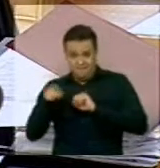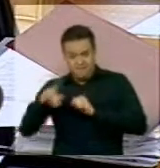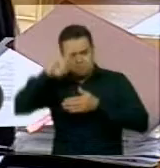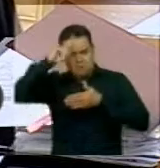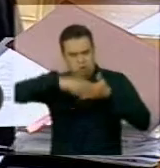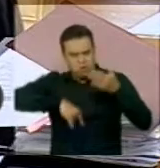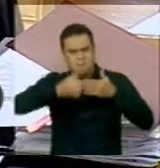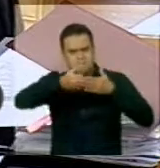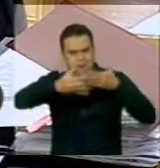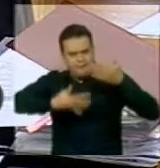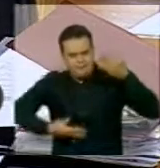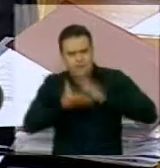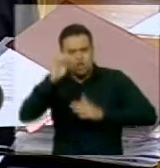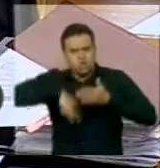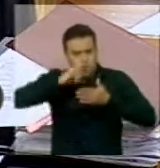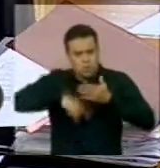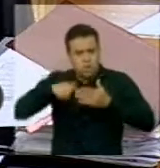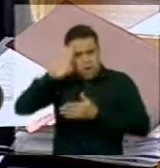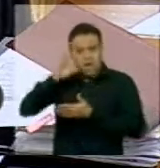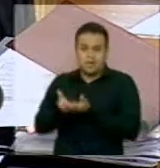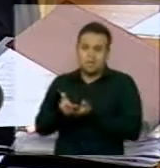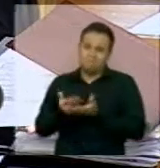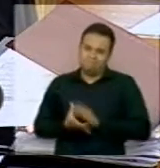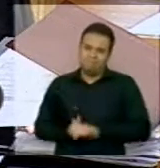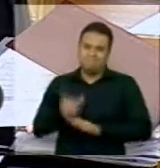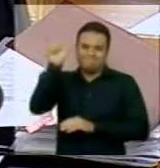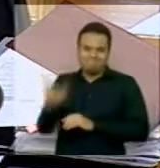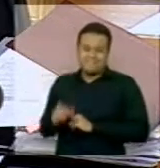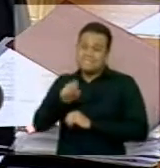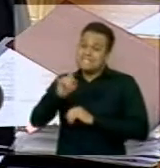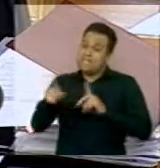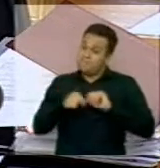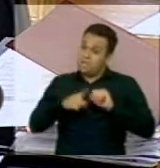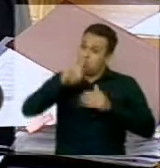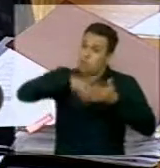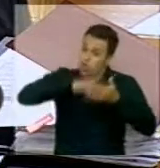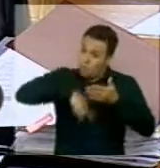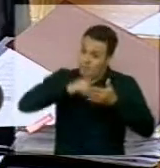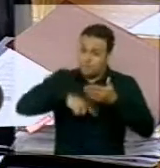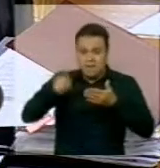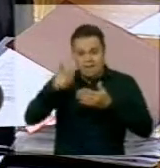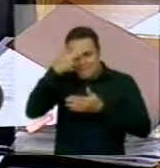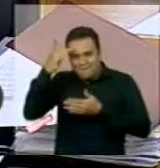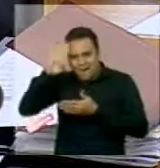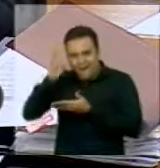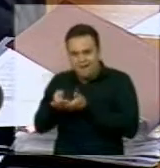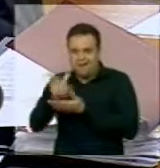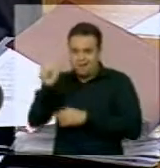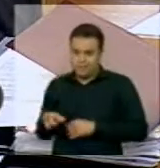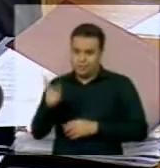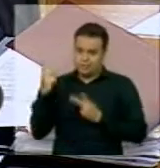agricultor de quatro módulos, se dando boa-fé aos seus documentos, à sua declaração.